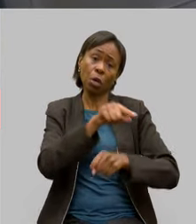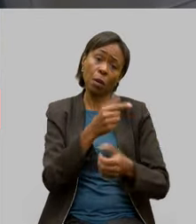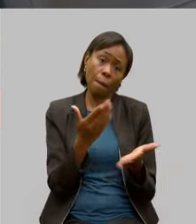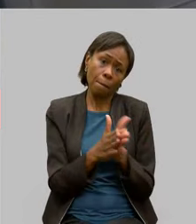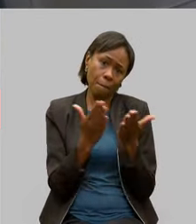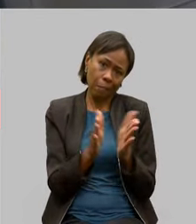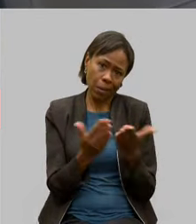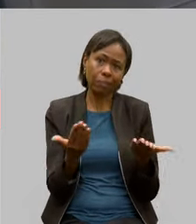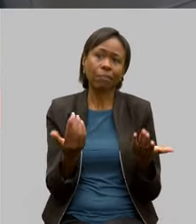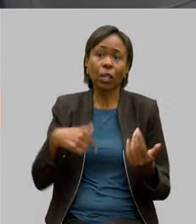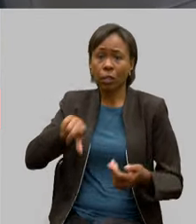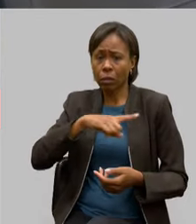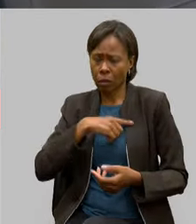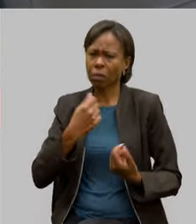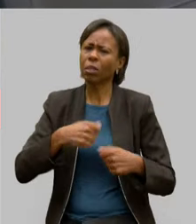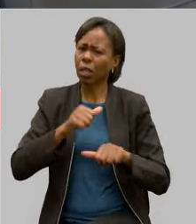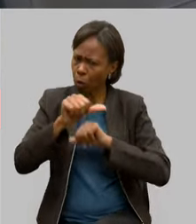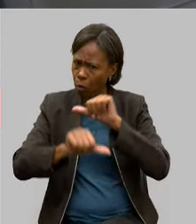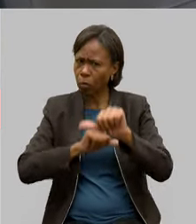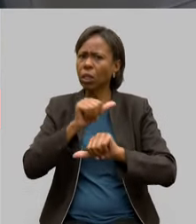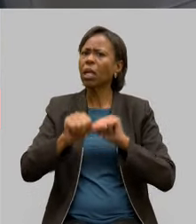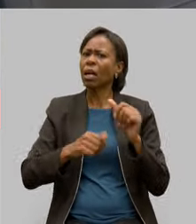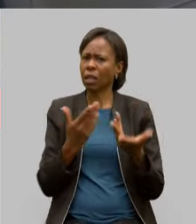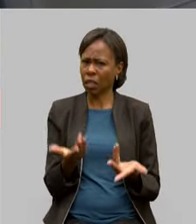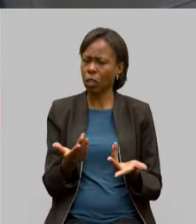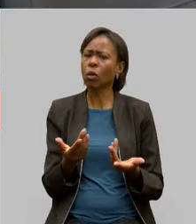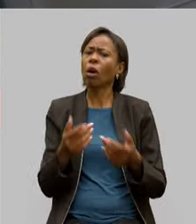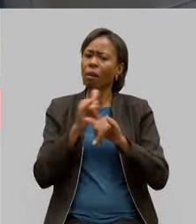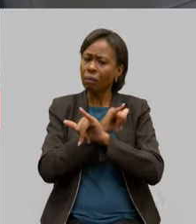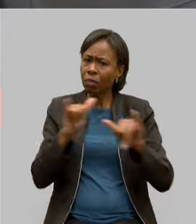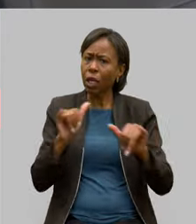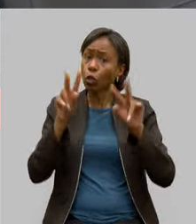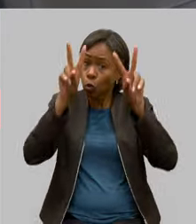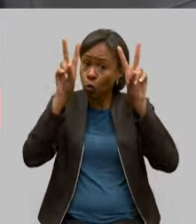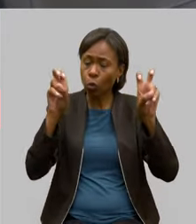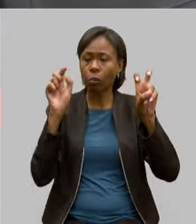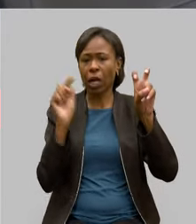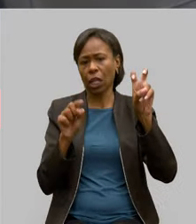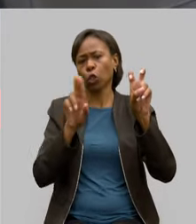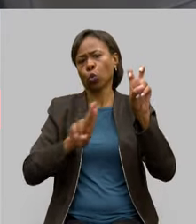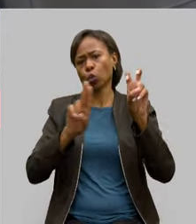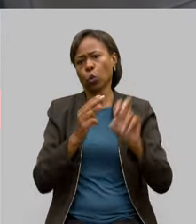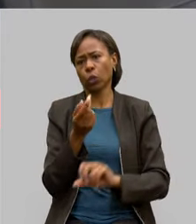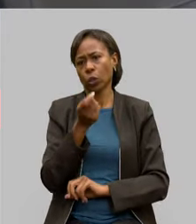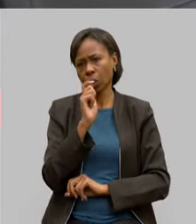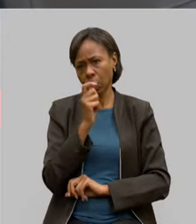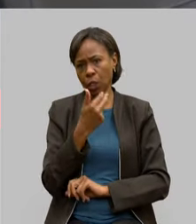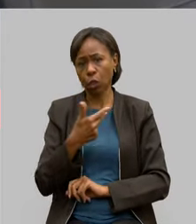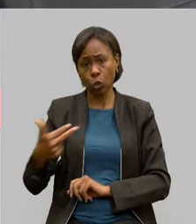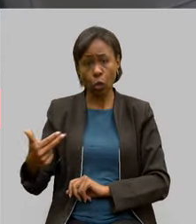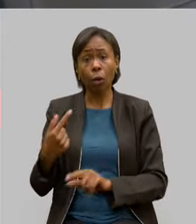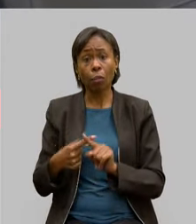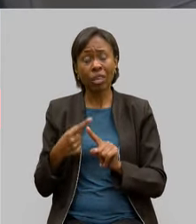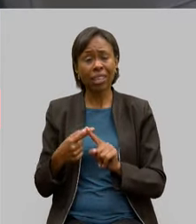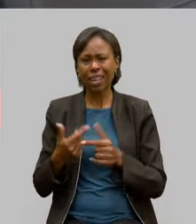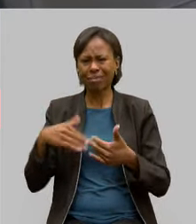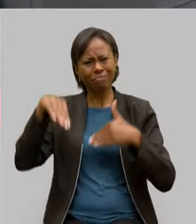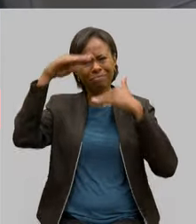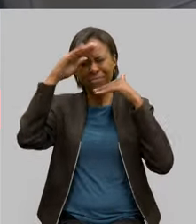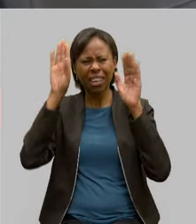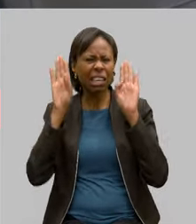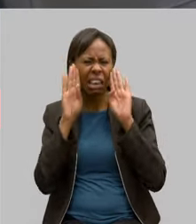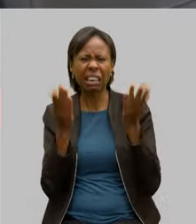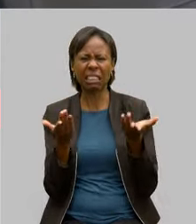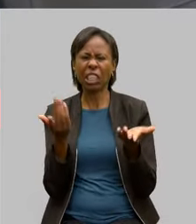a gente tem que mudar tem que trazer também o discurso sobre essa questão das drogas porque tá mais que antiquado eu já vim aqui